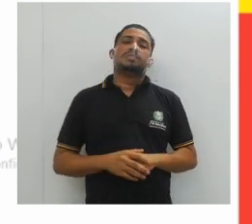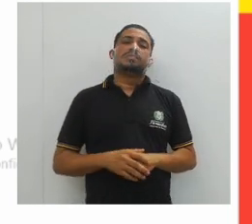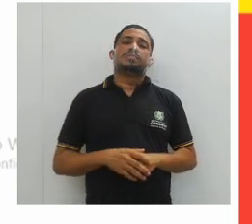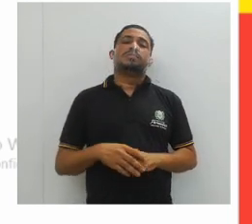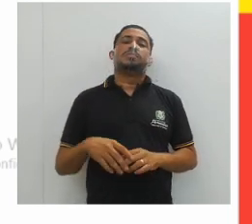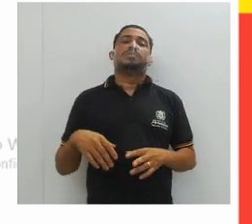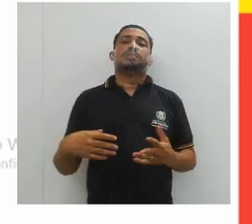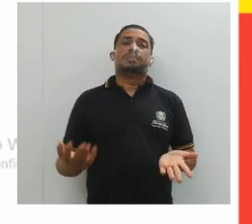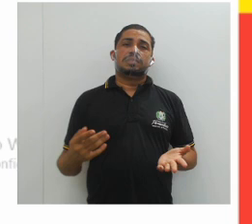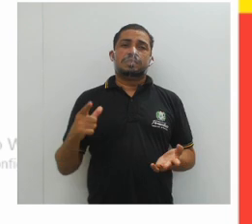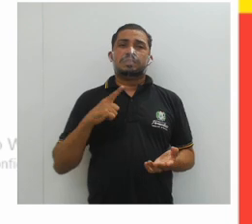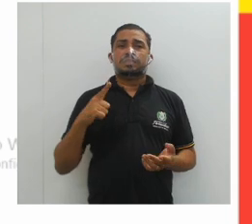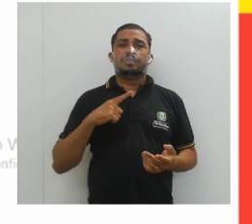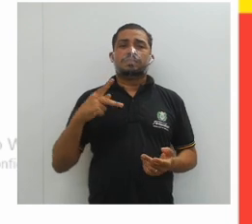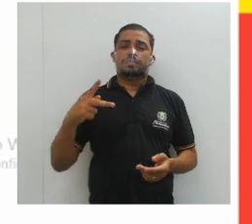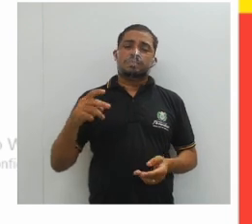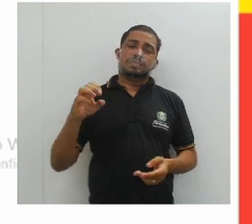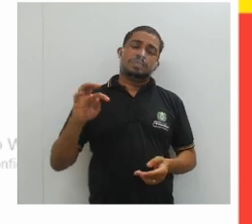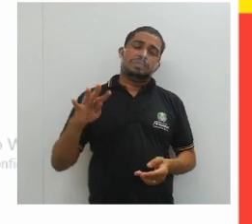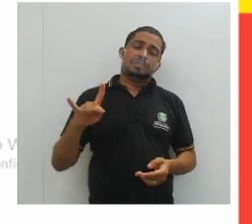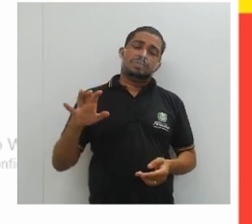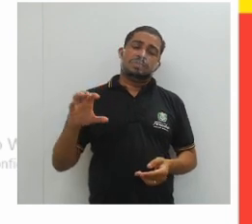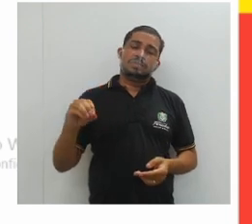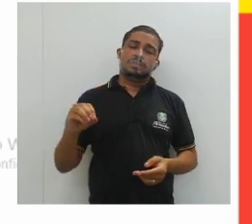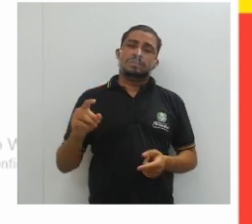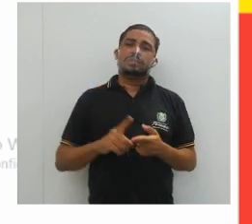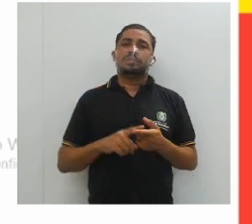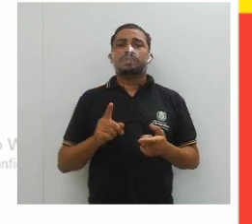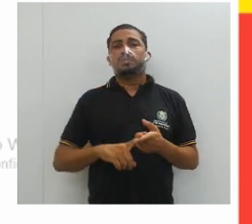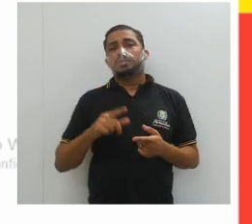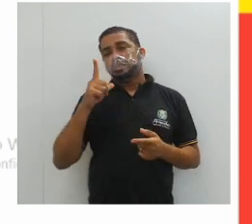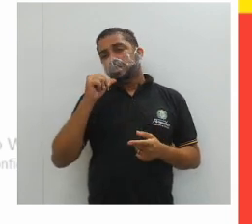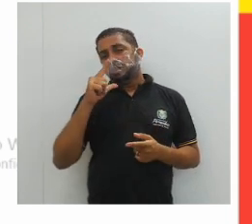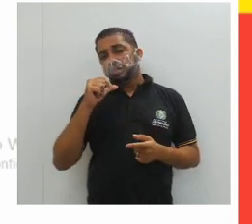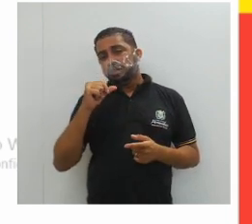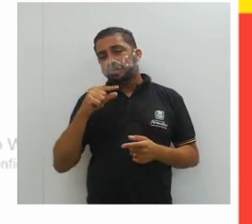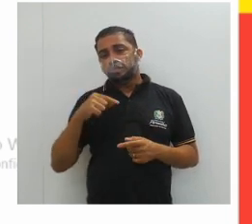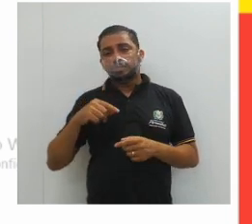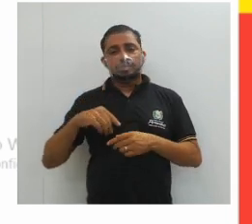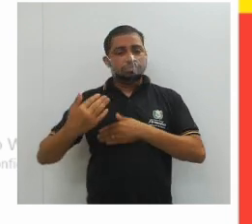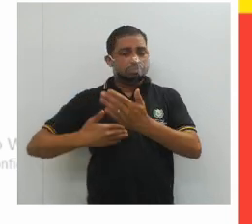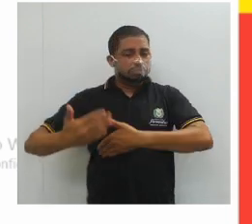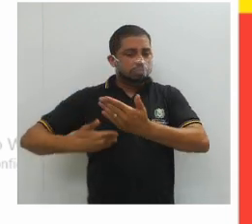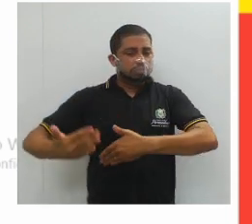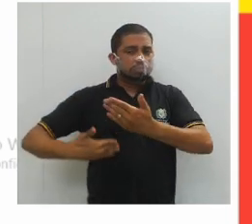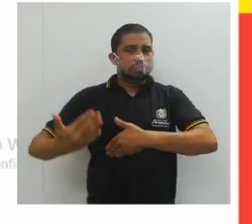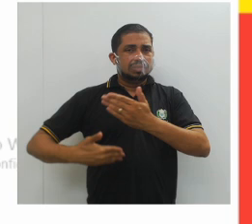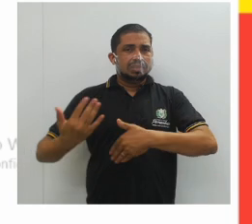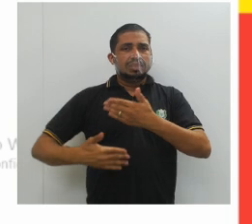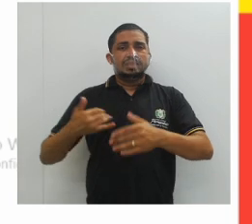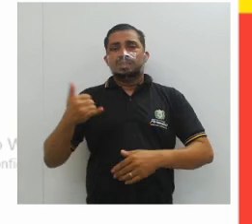E aí veio o petróleo, a água sendo usada nas hidrelétricas para produzir